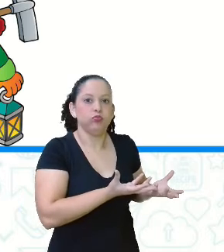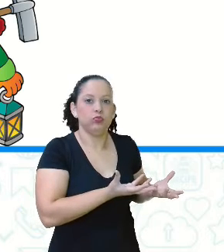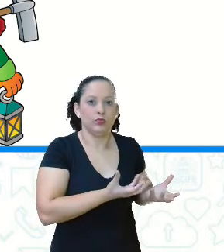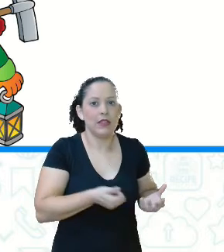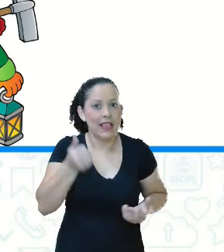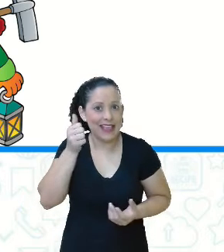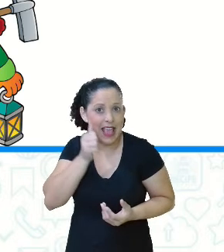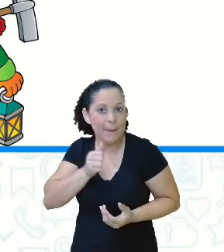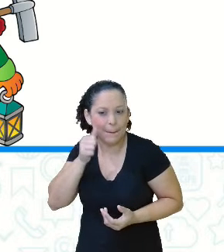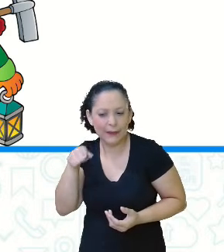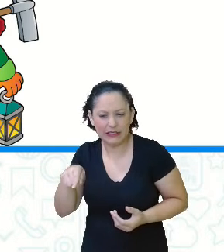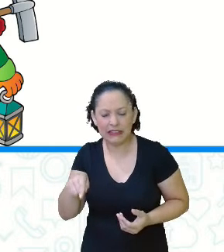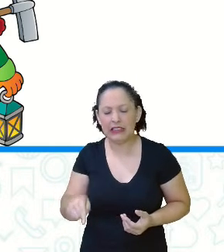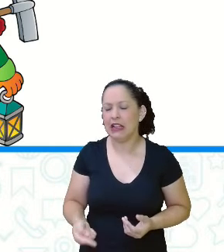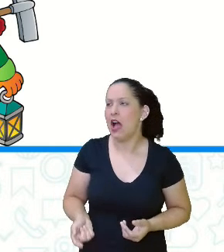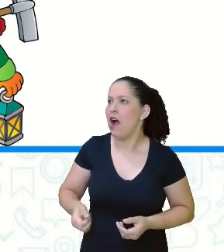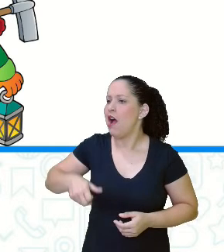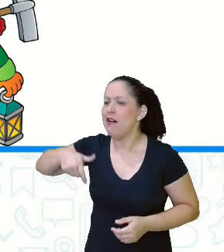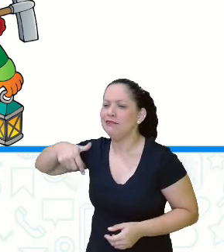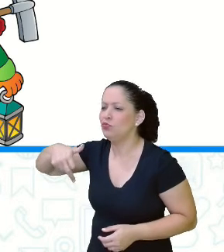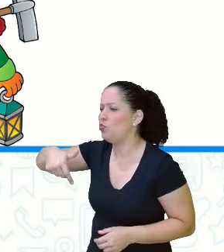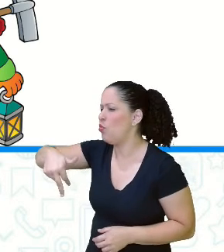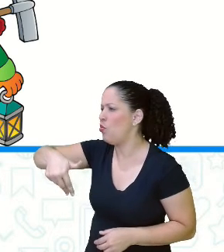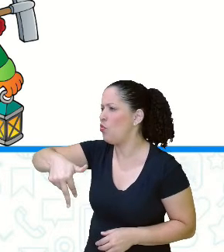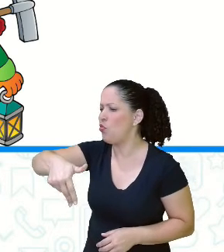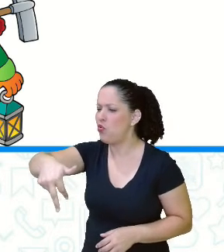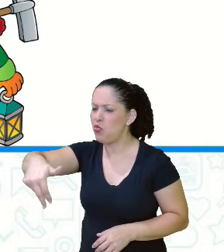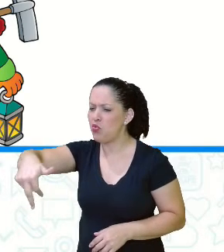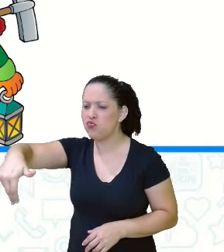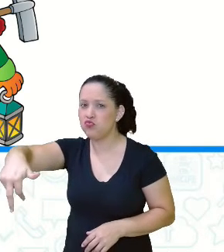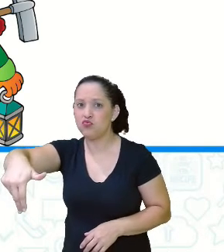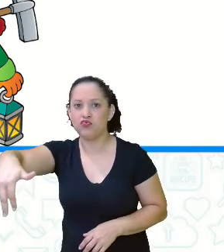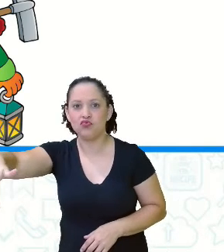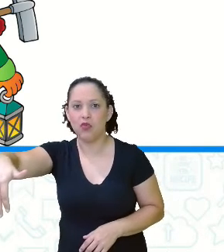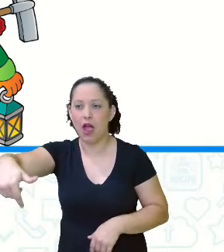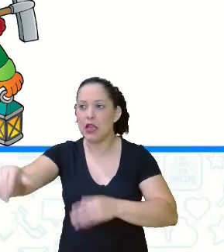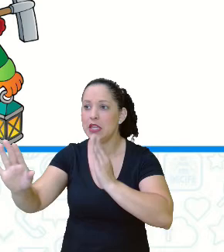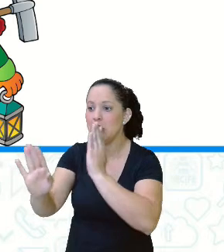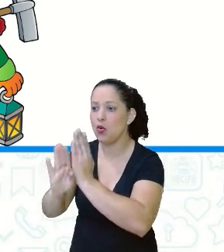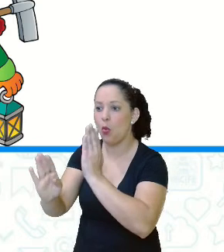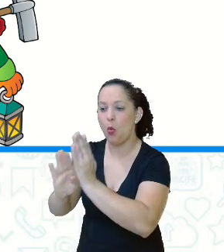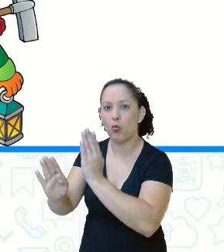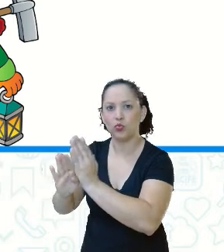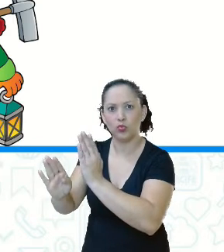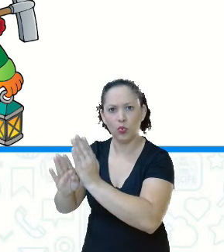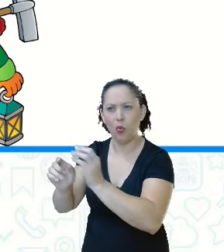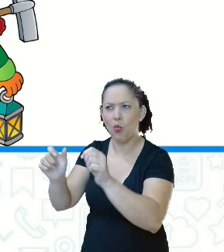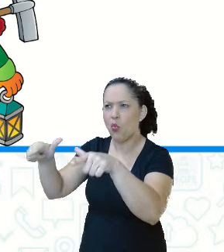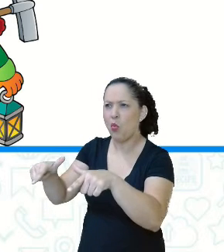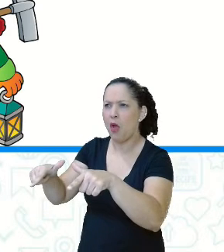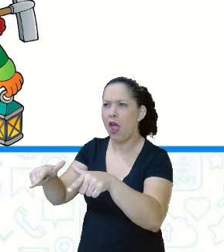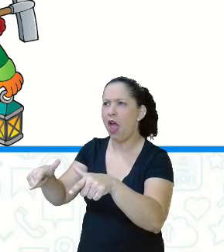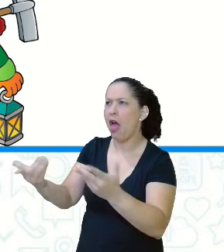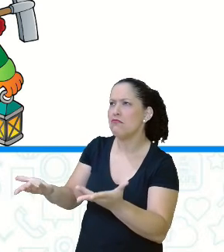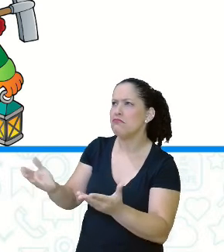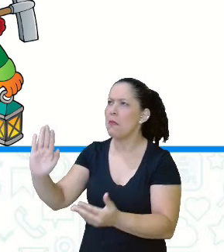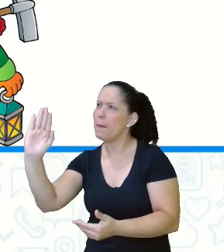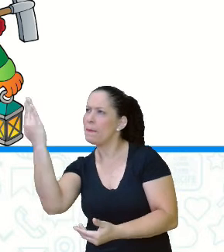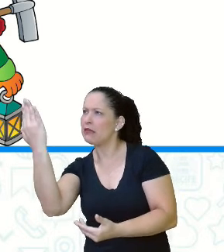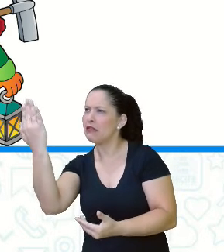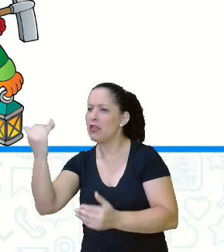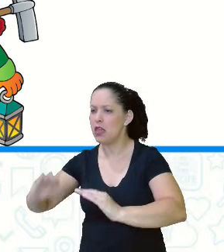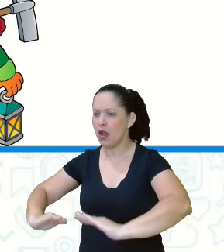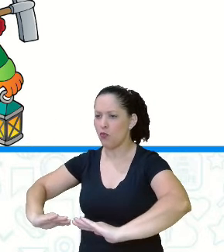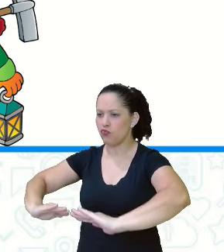A menina andou e andou pela floresta, até que encontrou uma cabana de madeira muito bonita. Branca de